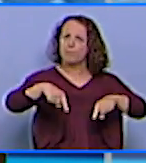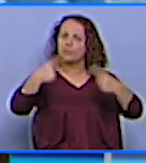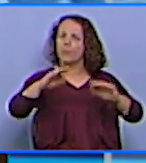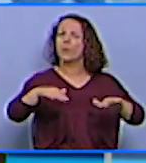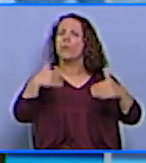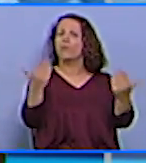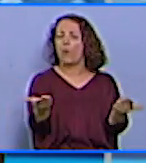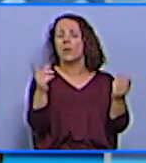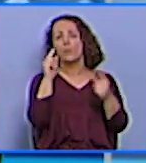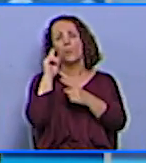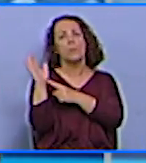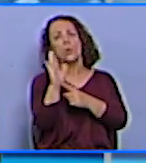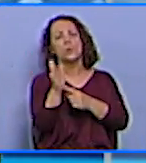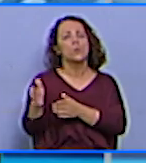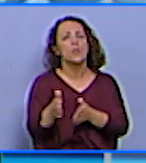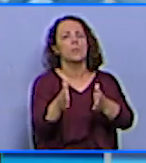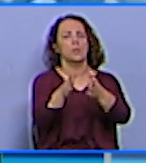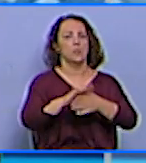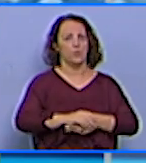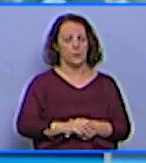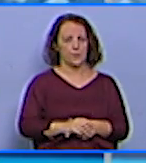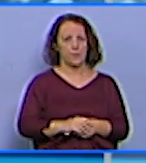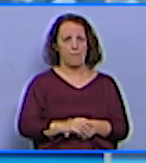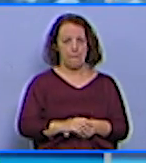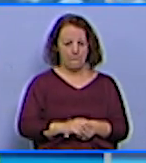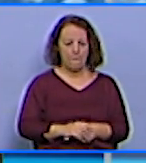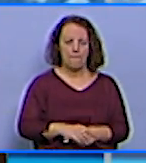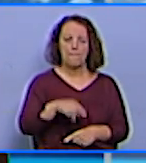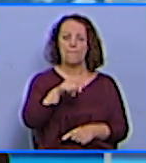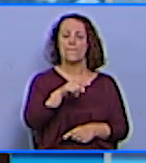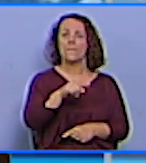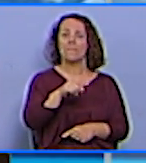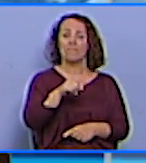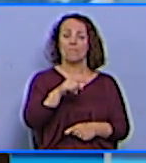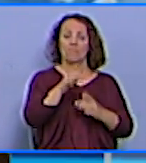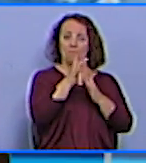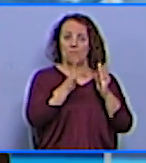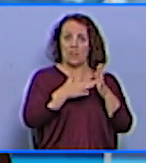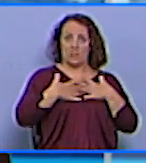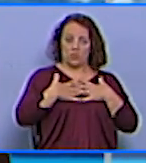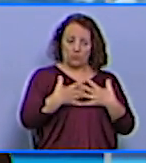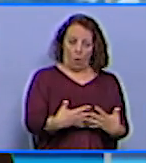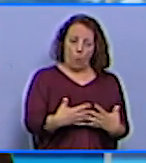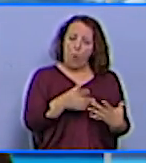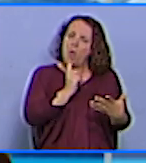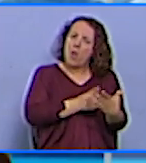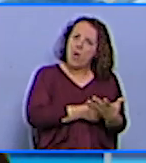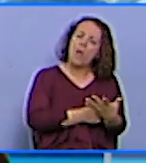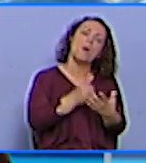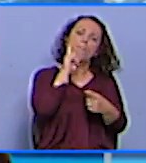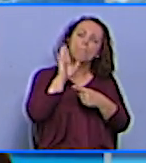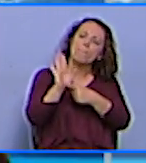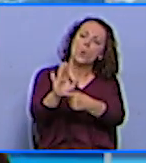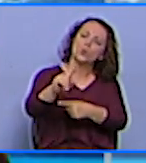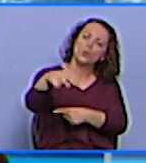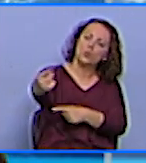que mostra um caminho. Ou seja, o ser cristão implica isso mesmo, mostrar ao outro um caminho.